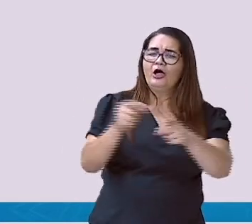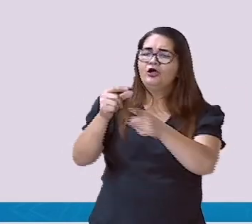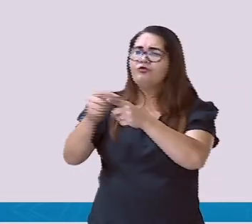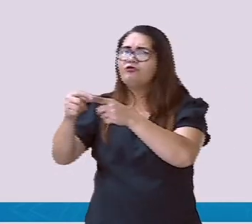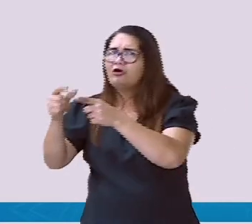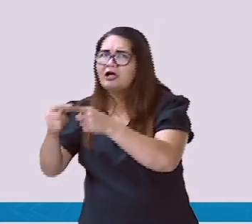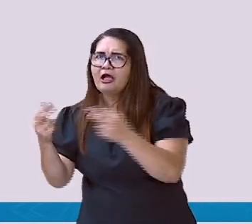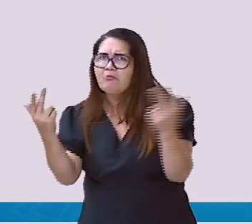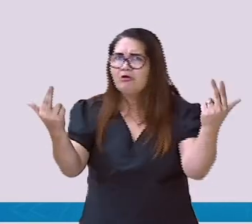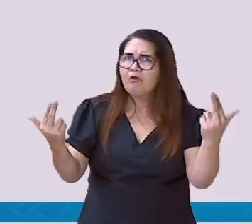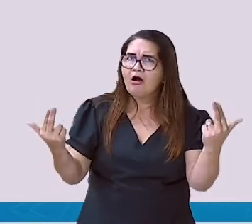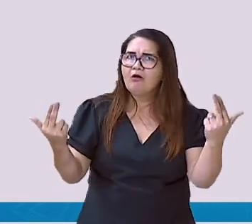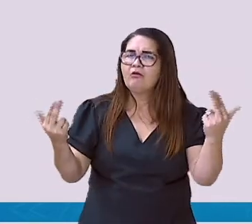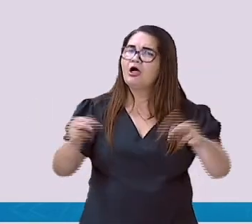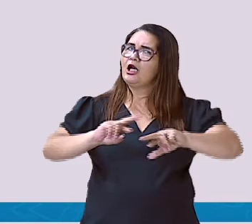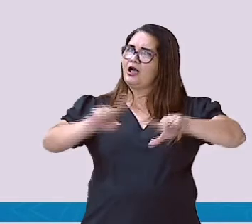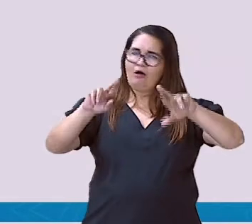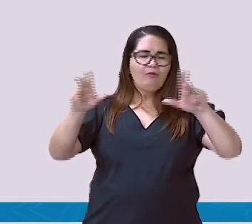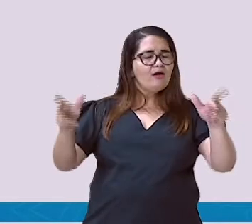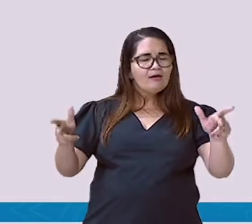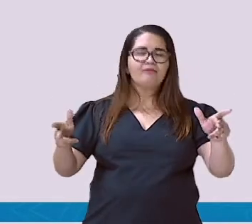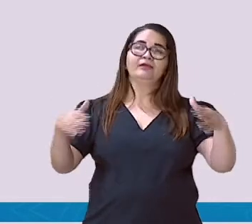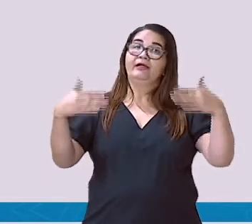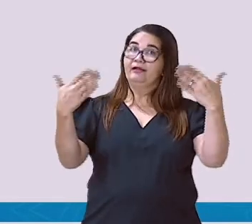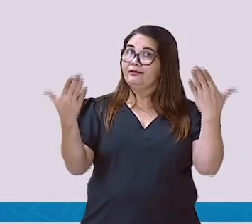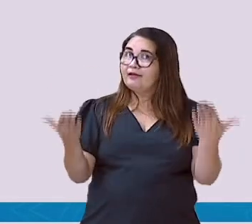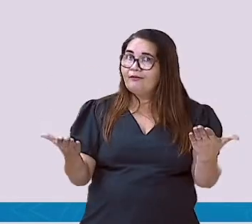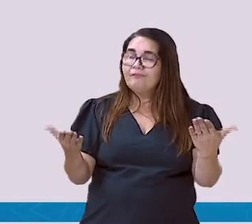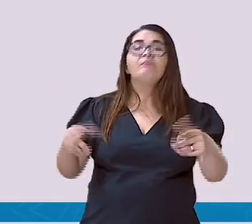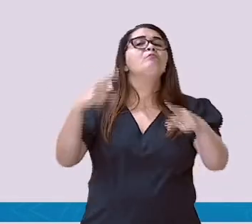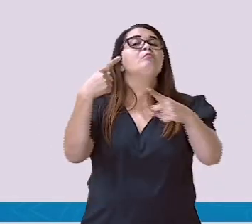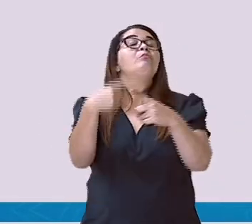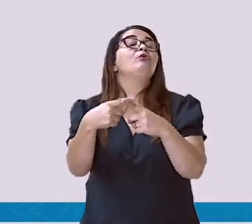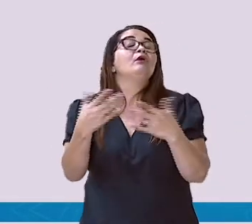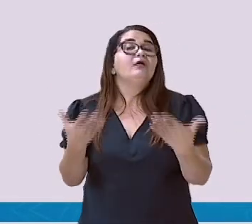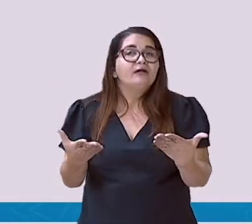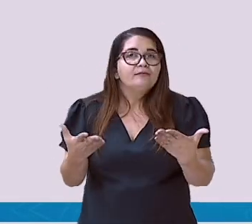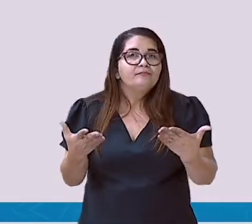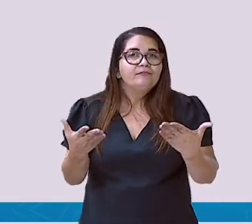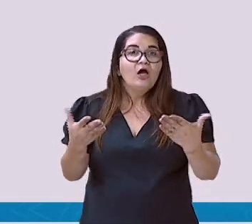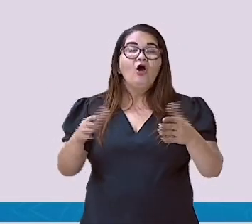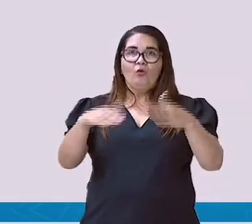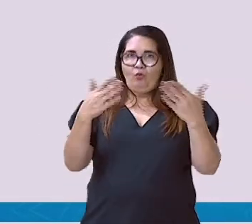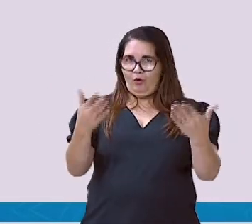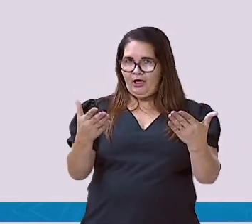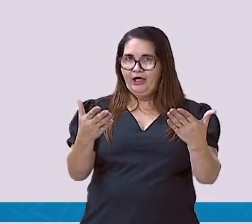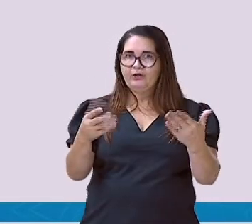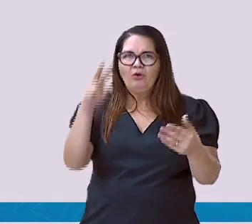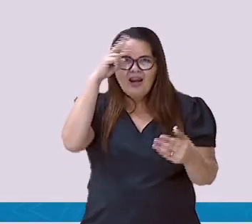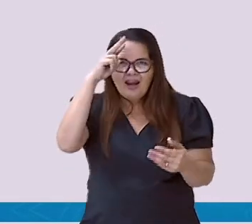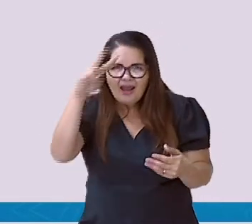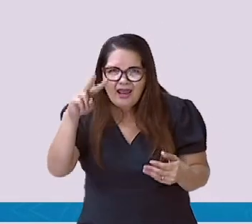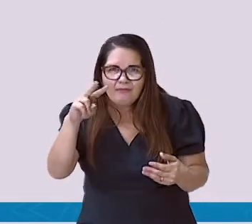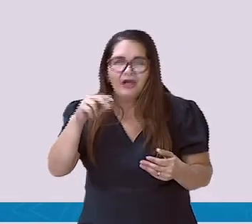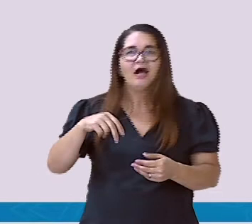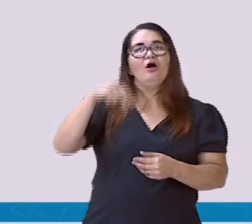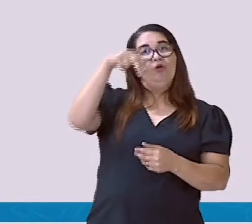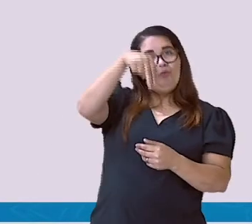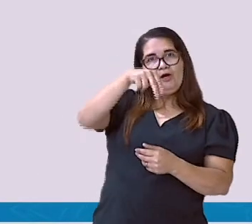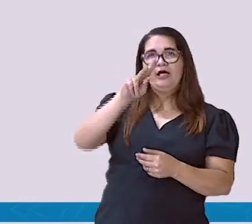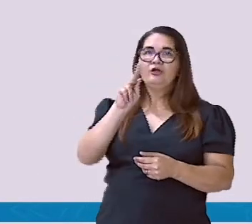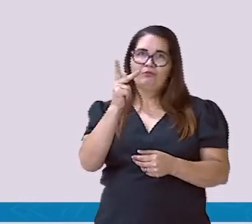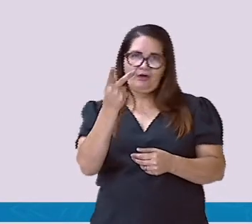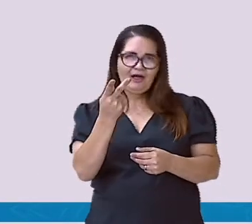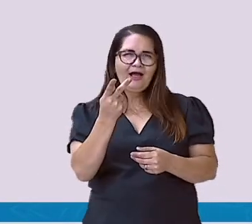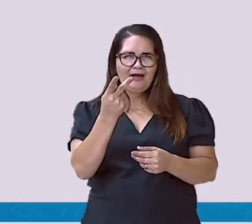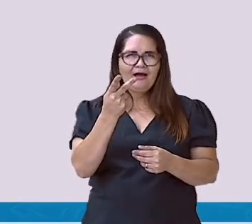fonemas. Por quê? Toda vez que eu tenho a junção do NH, eu tenho somente um fonema, não